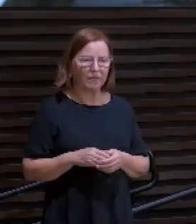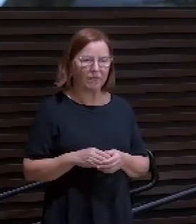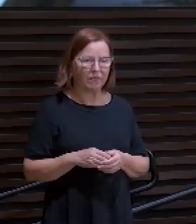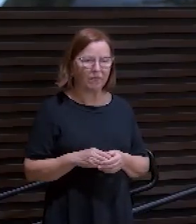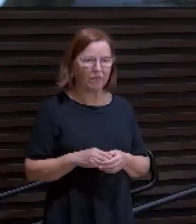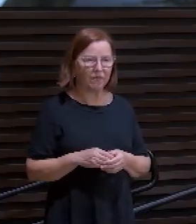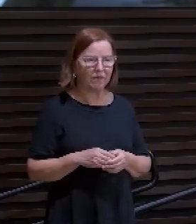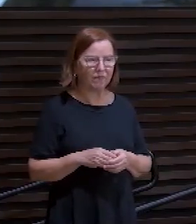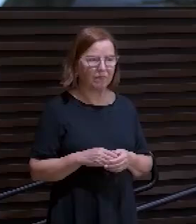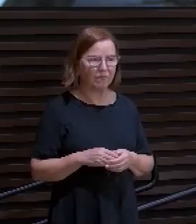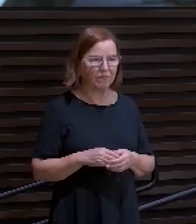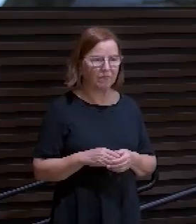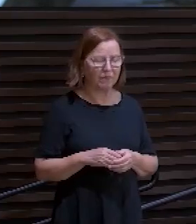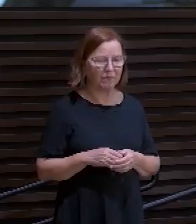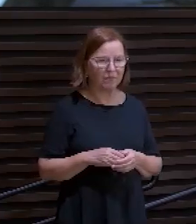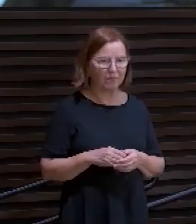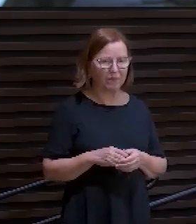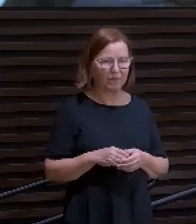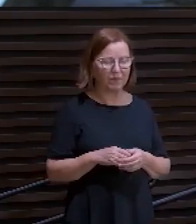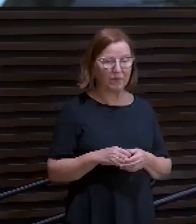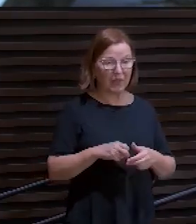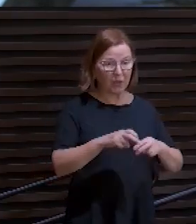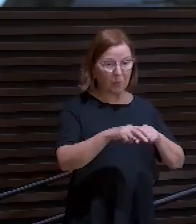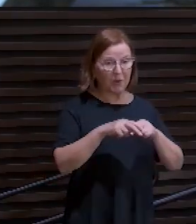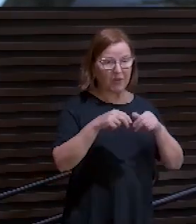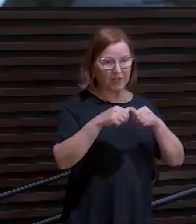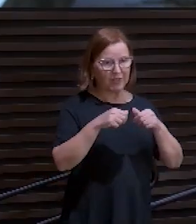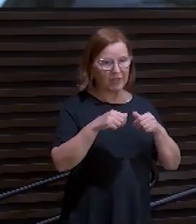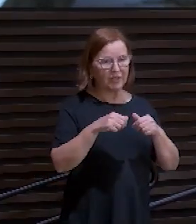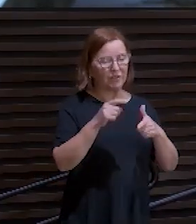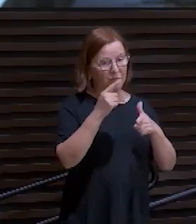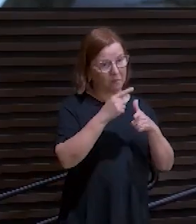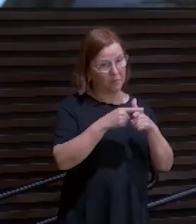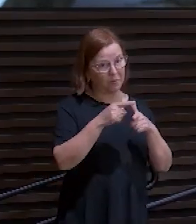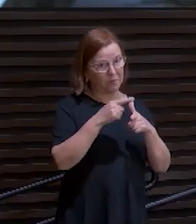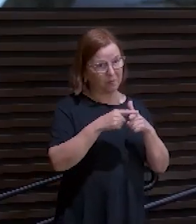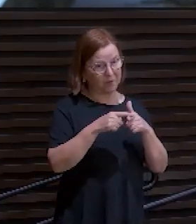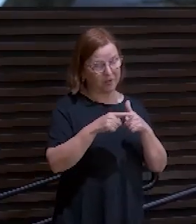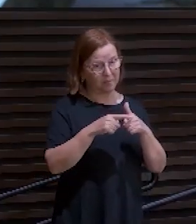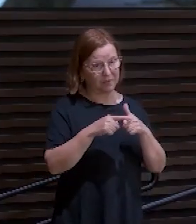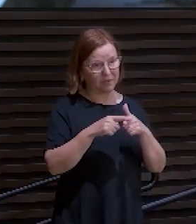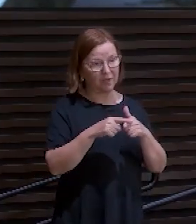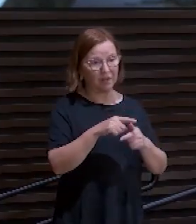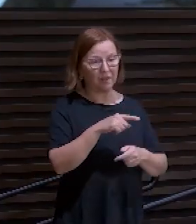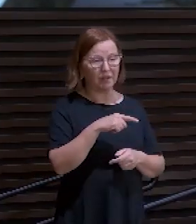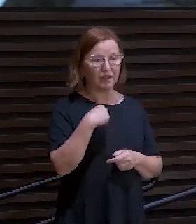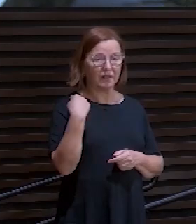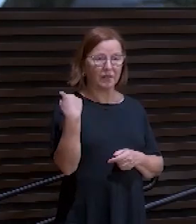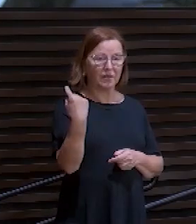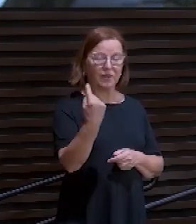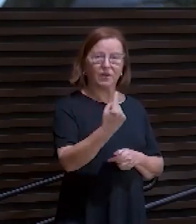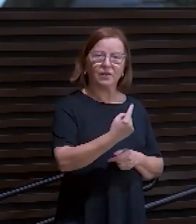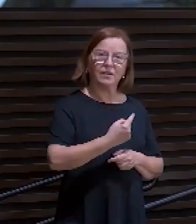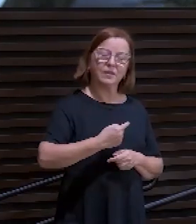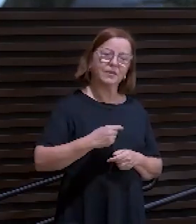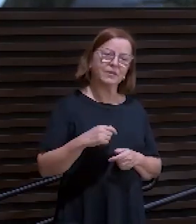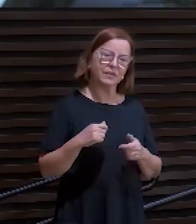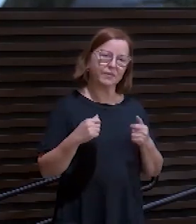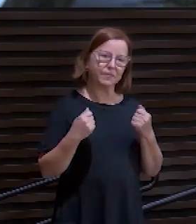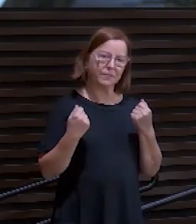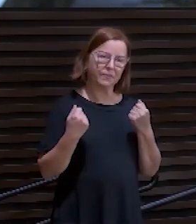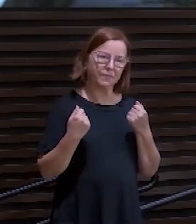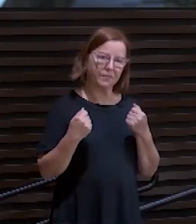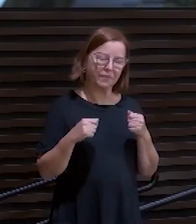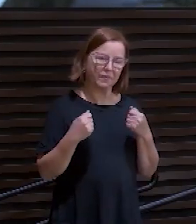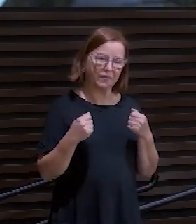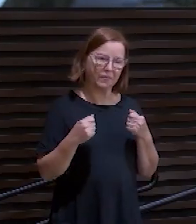E por esses muitos atropelos, nós começamos a dar um novo significado à família. Não mais o ideal, e que foi revelado